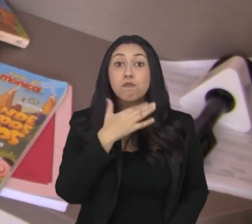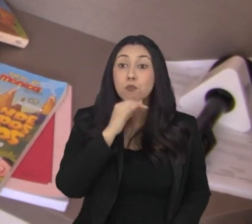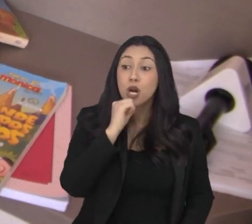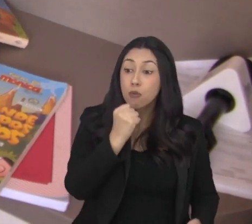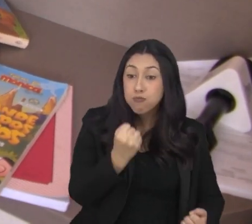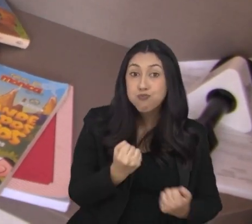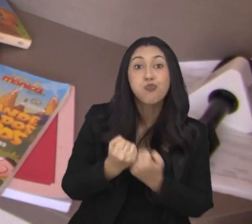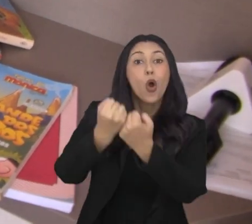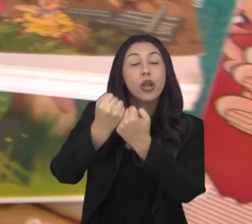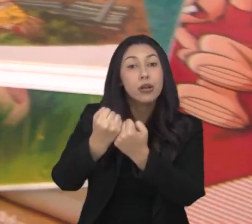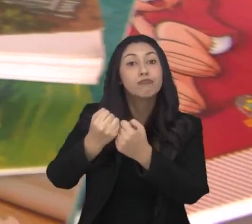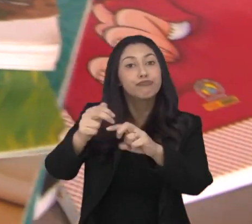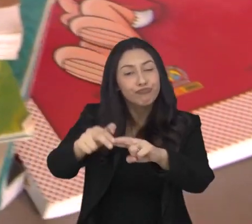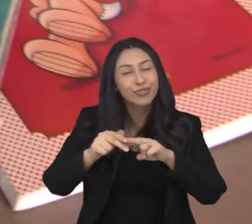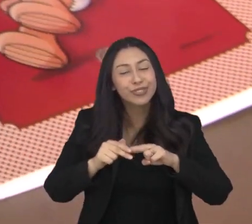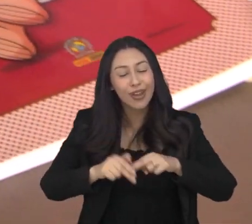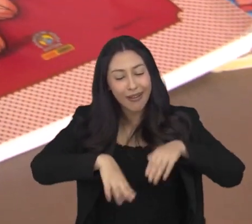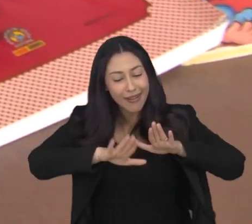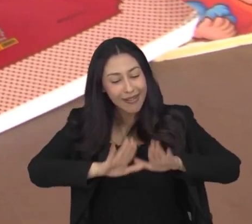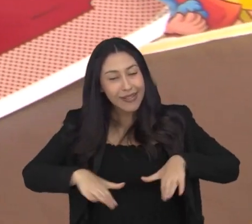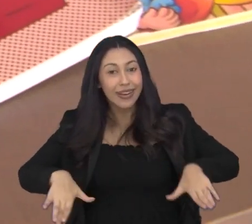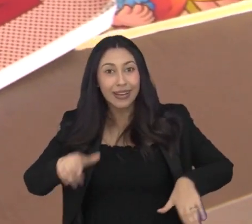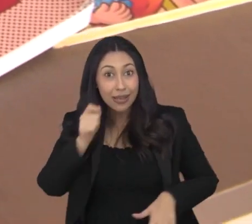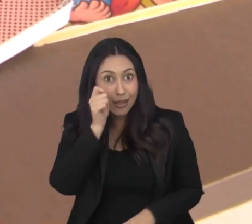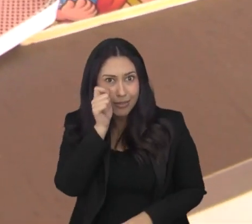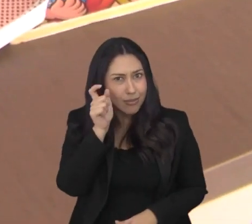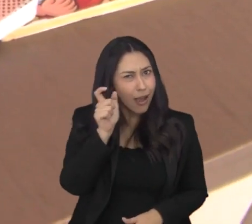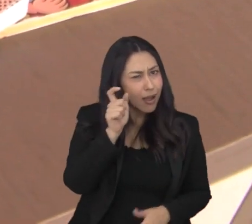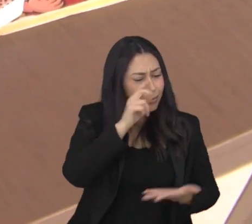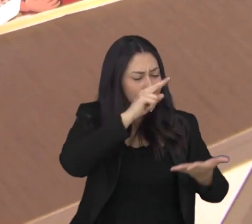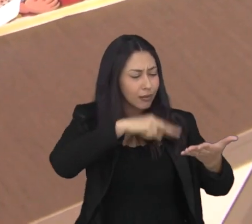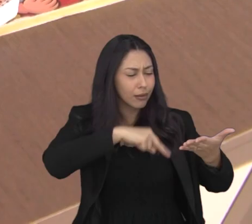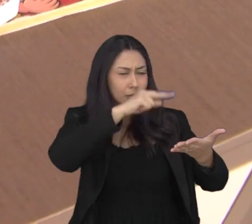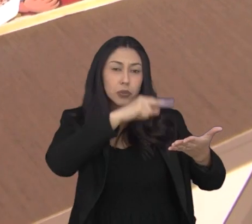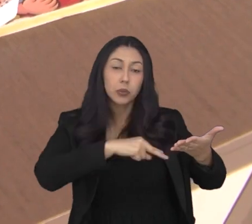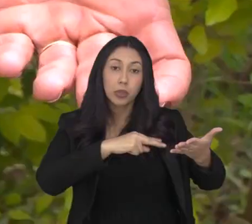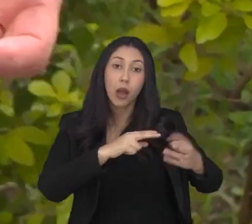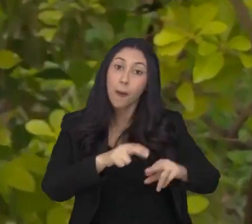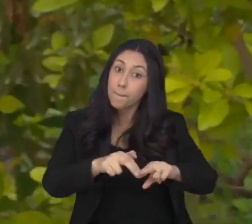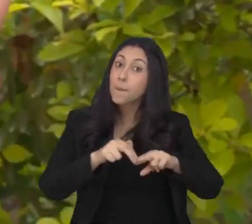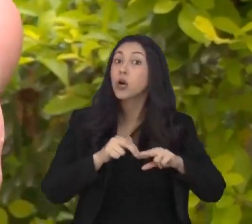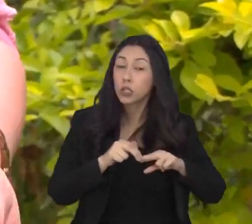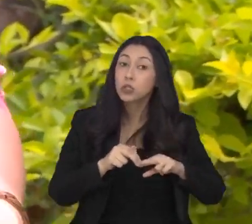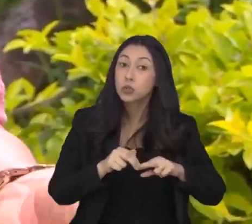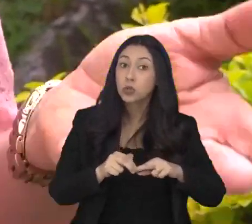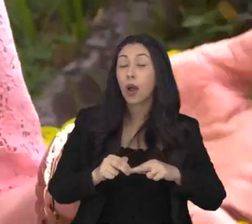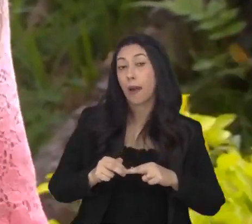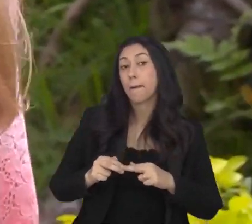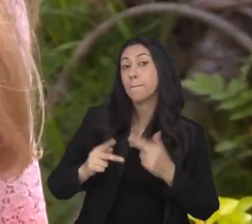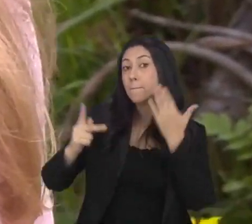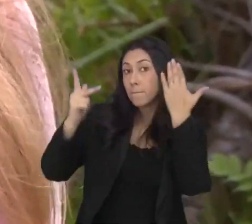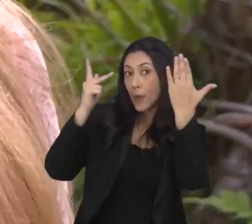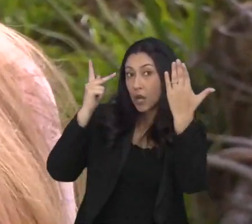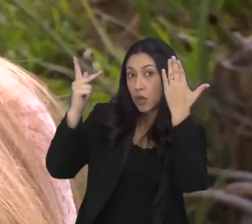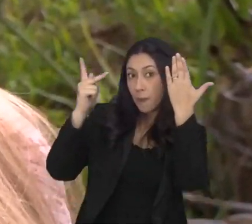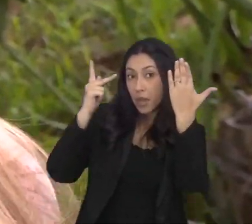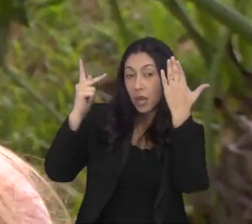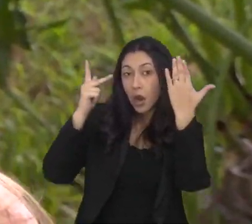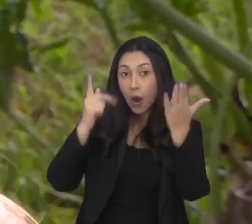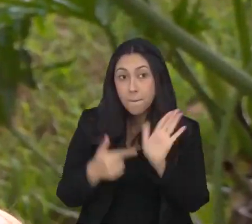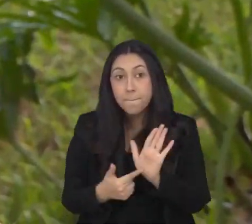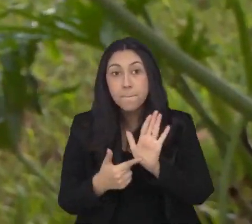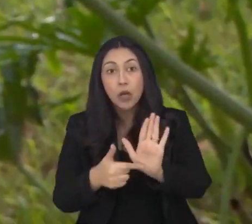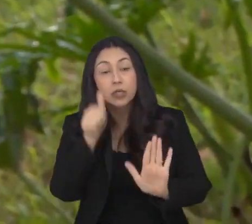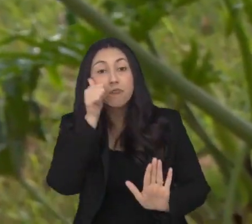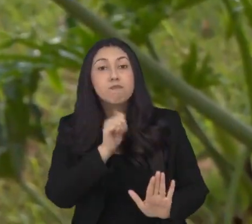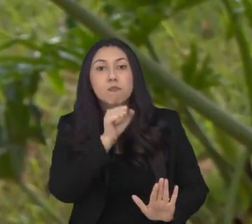dos pais que muitas crianças podem despertar o interesse pela leitura. Por isso, essa psicopedagoga destaca o